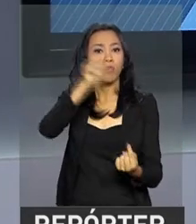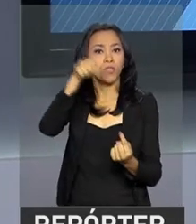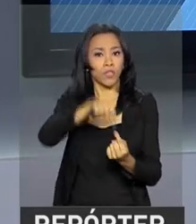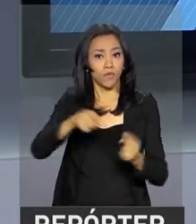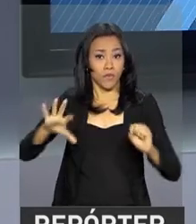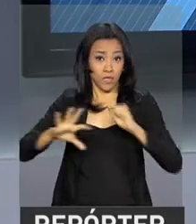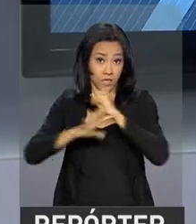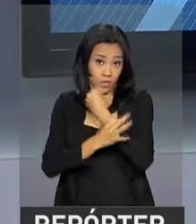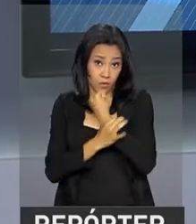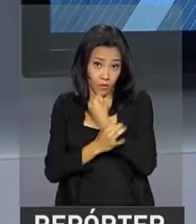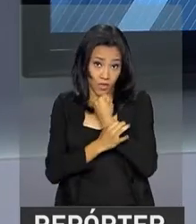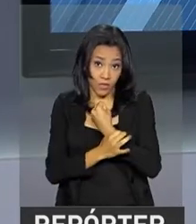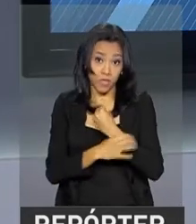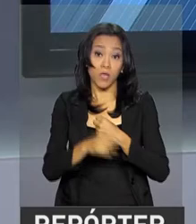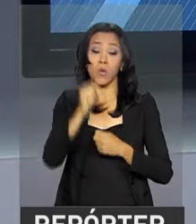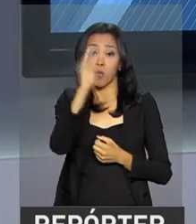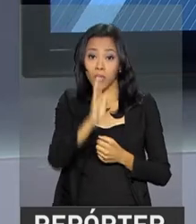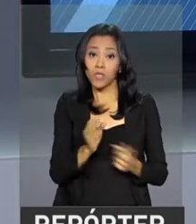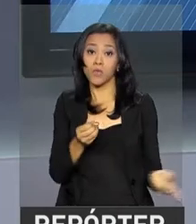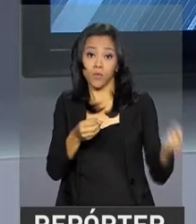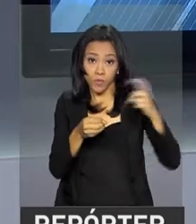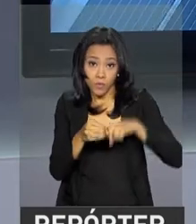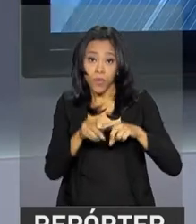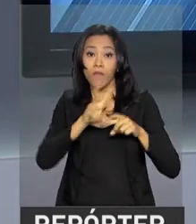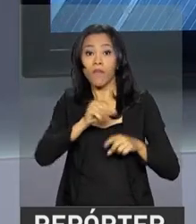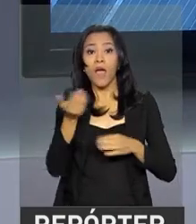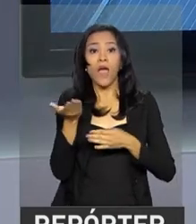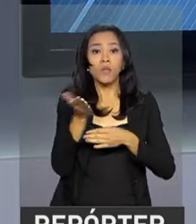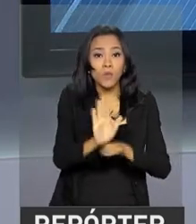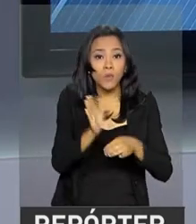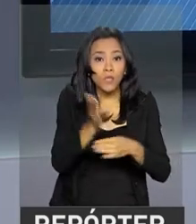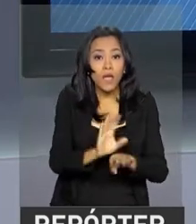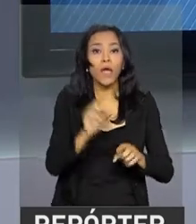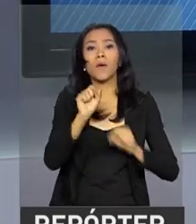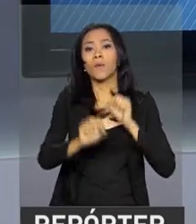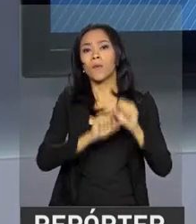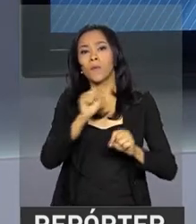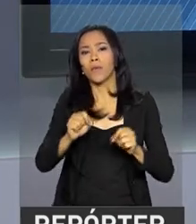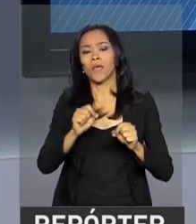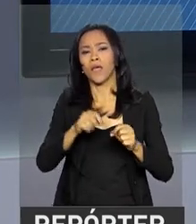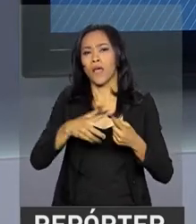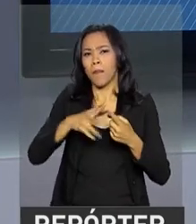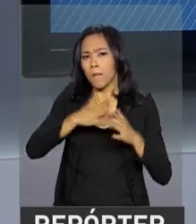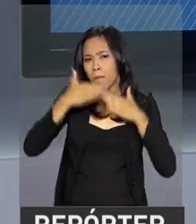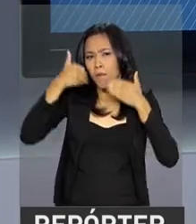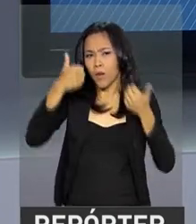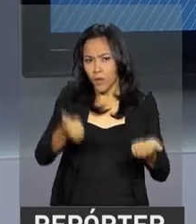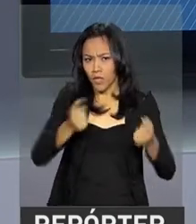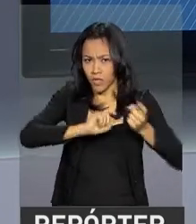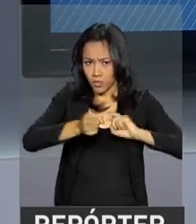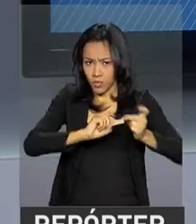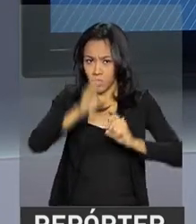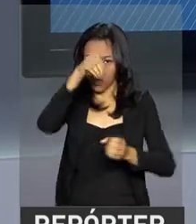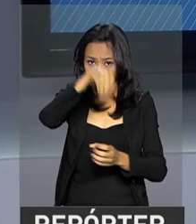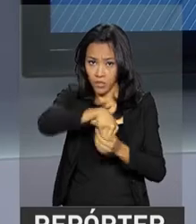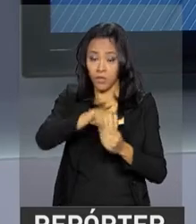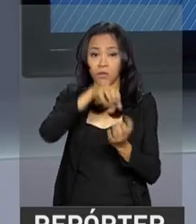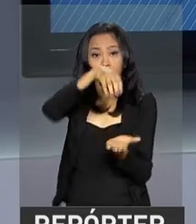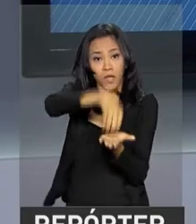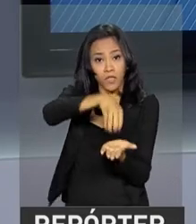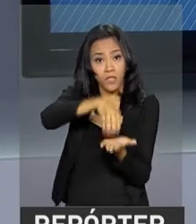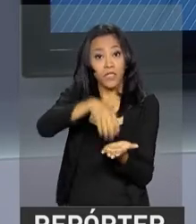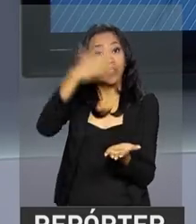energética à entrada do brasil deve colaborar com a bone a modernização da agência e garantir que o país tem acesso a mais